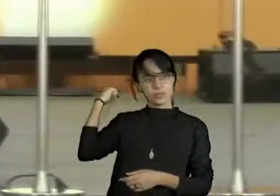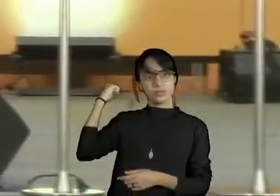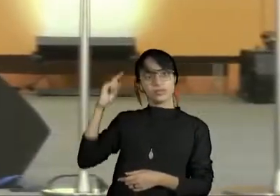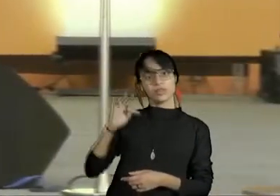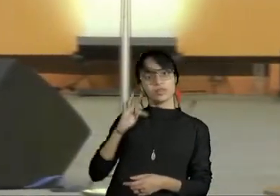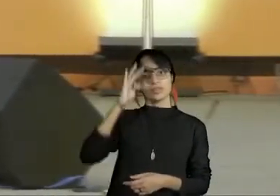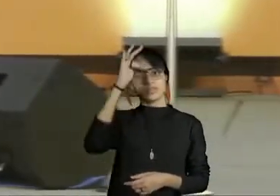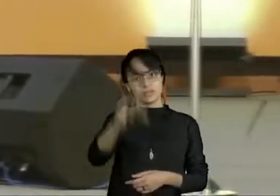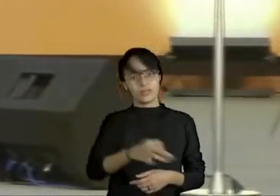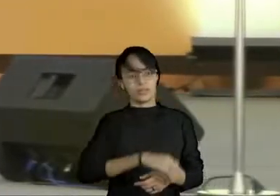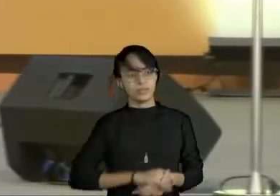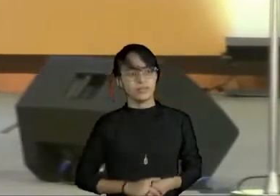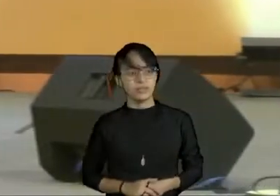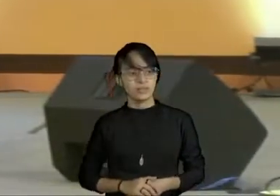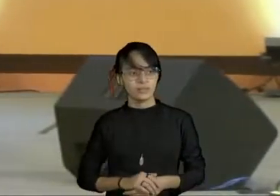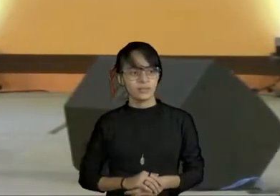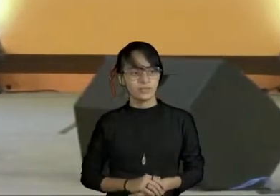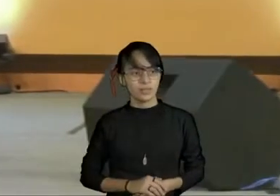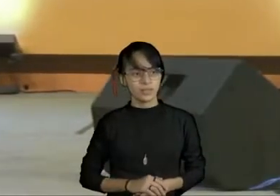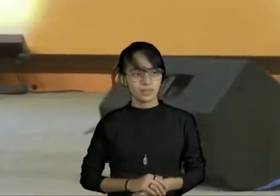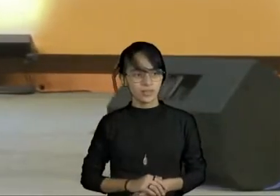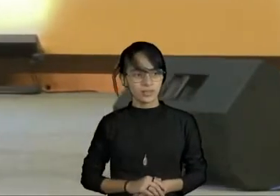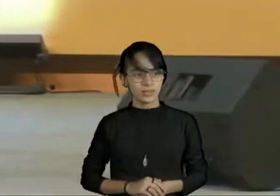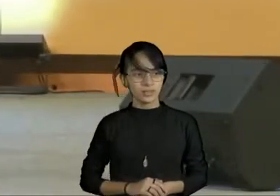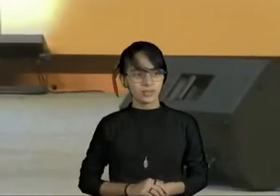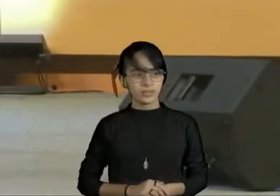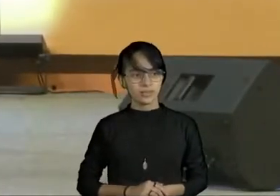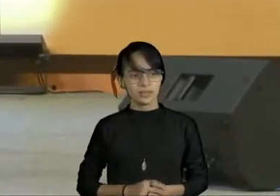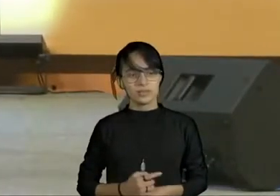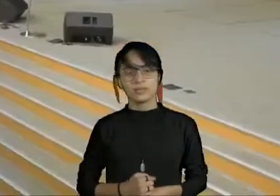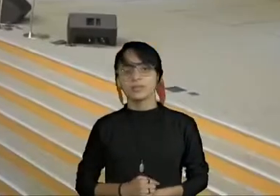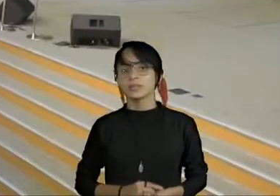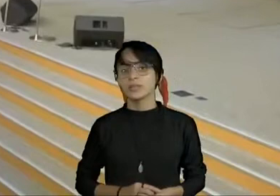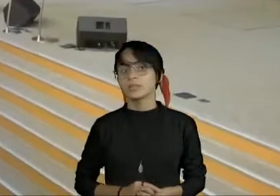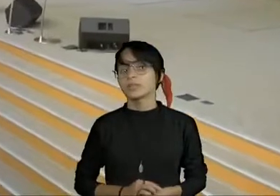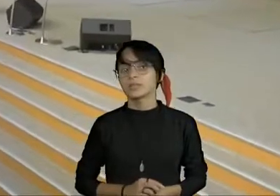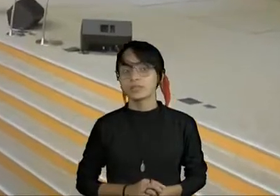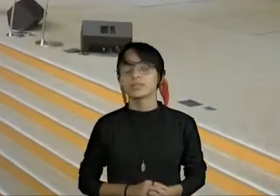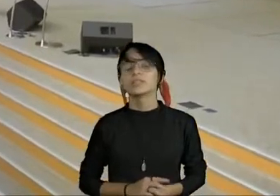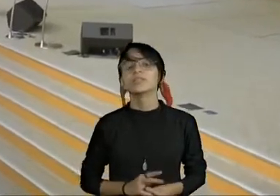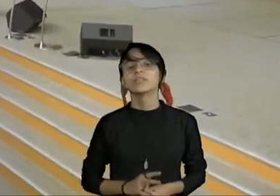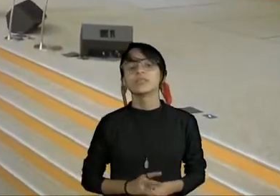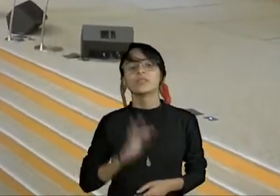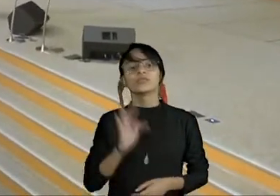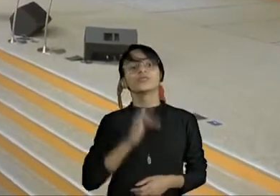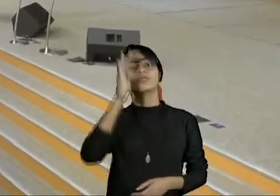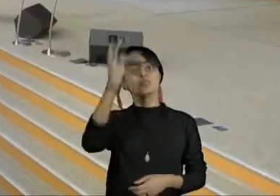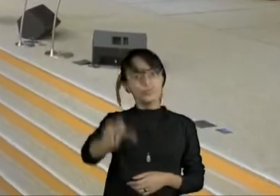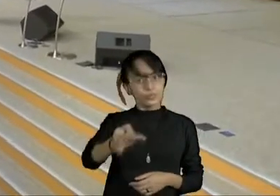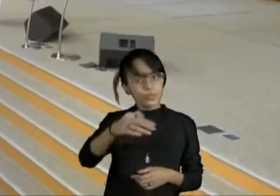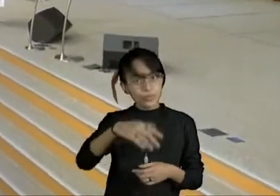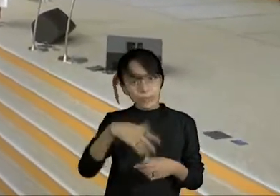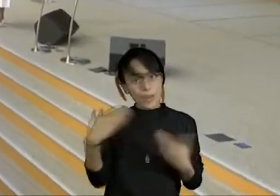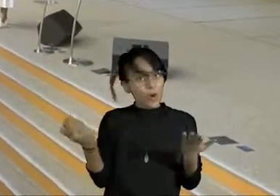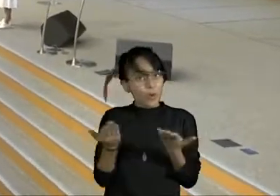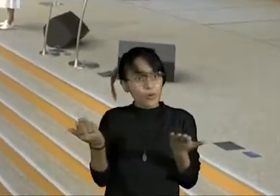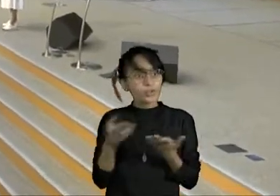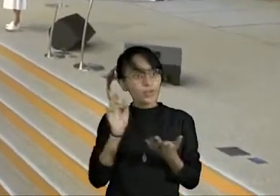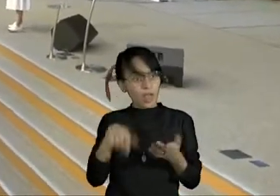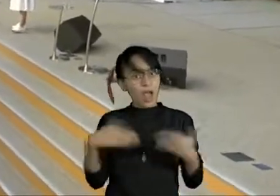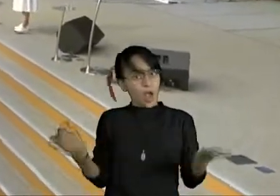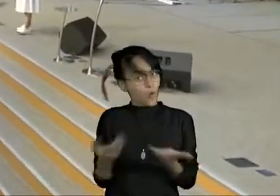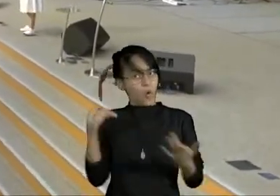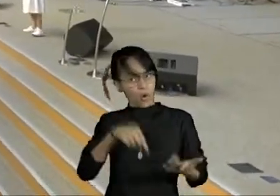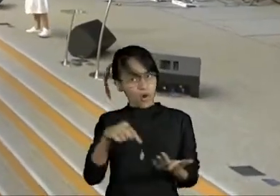se credes, verás a glória de Deus. Quando? No passado? No futuro? Aqui, hoje e agora. O que, que ele